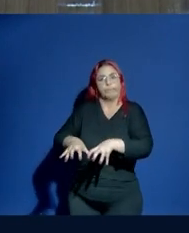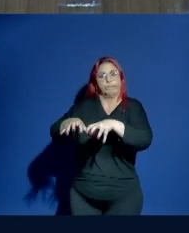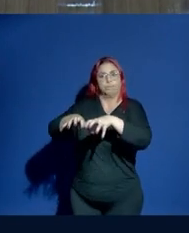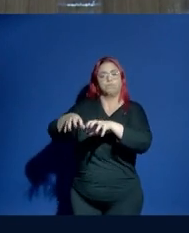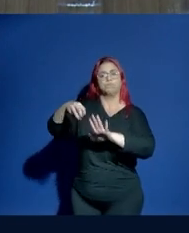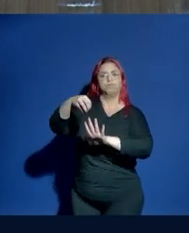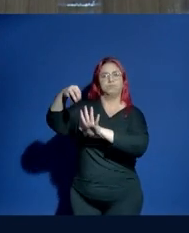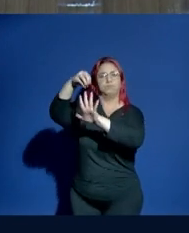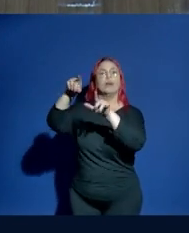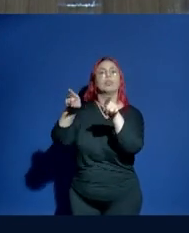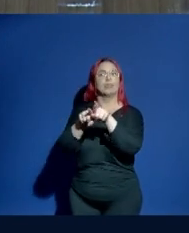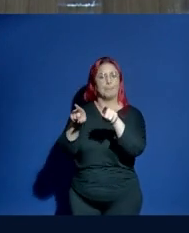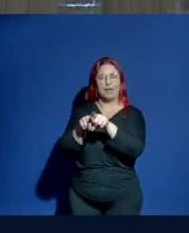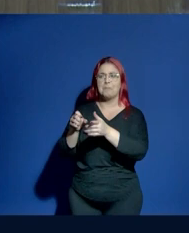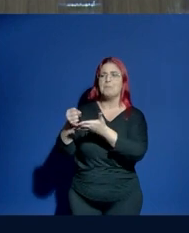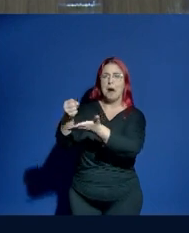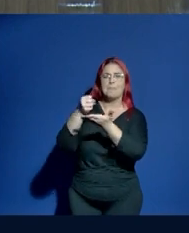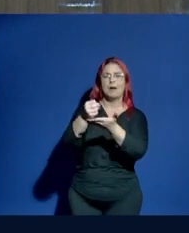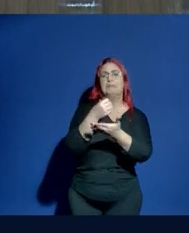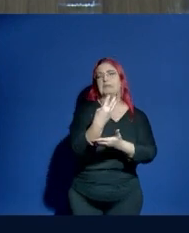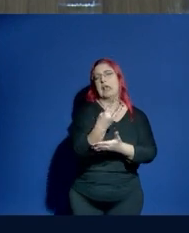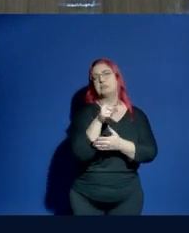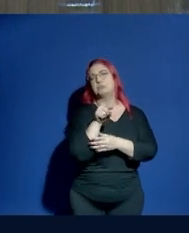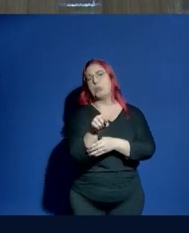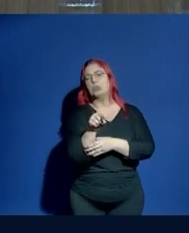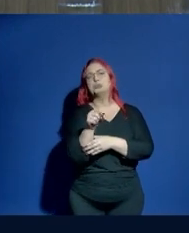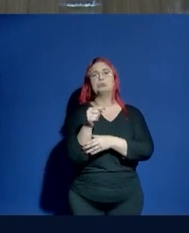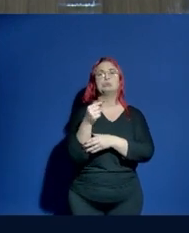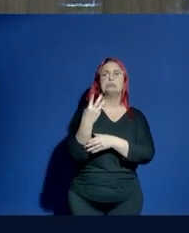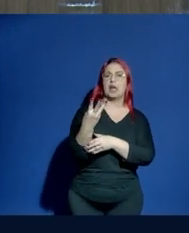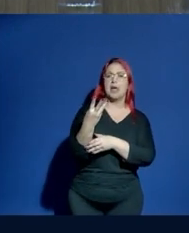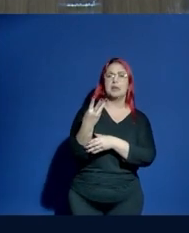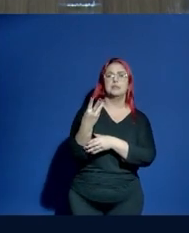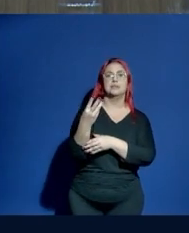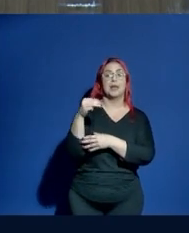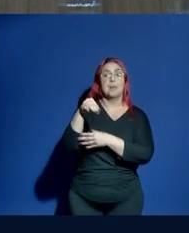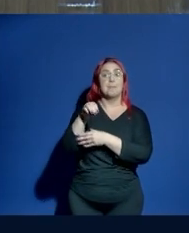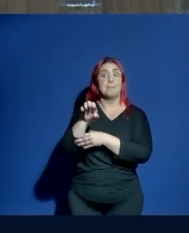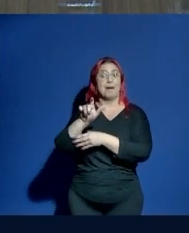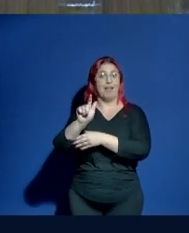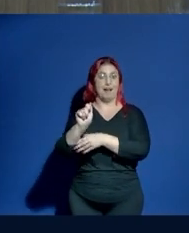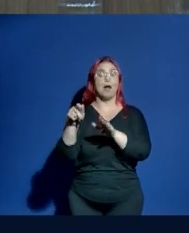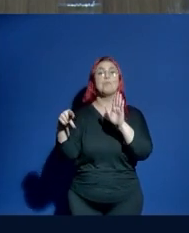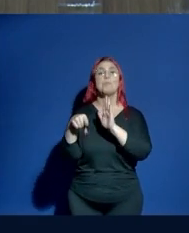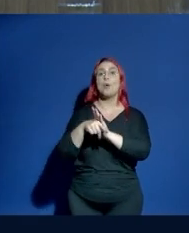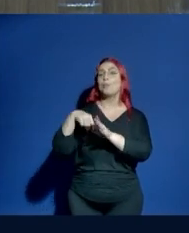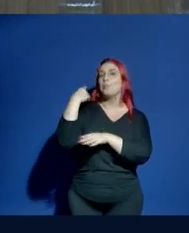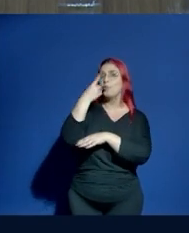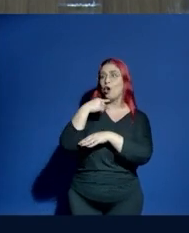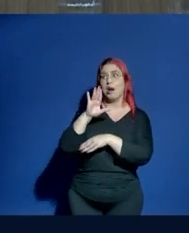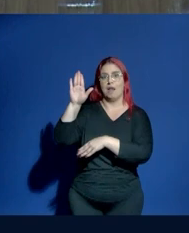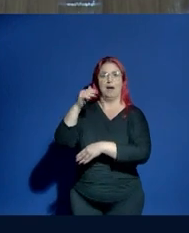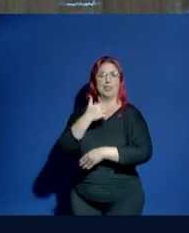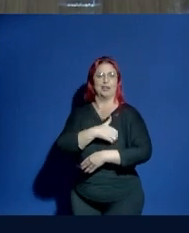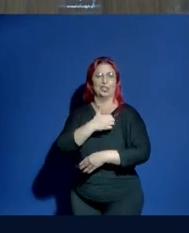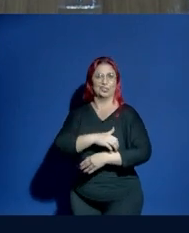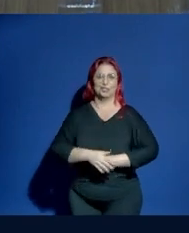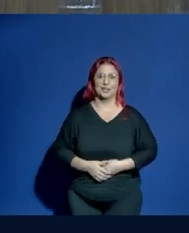um projeto para exportar três ponto dois três ponto três megas por hora Argentina